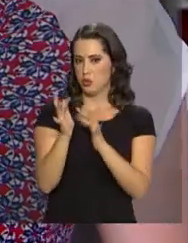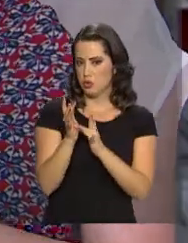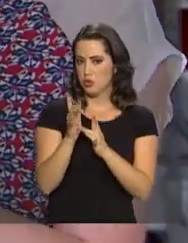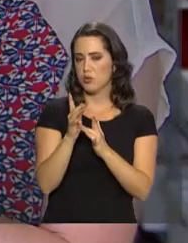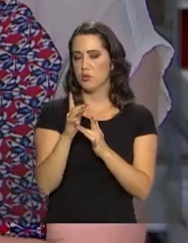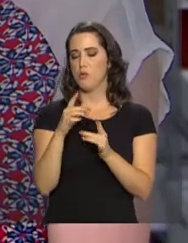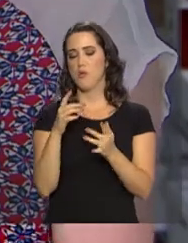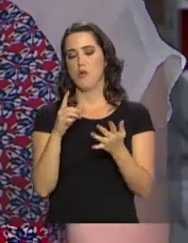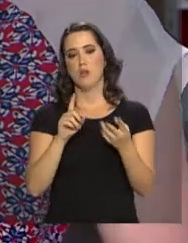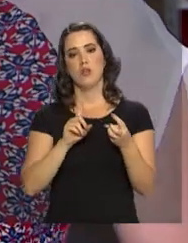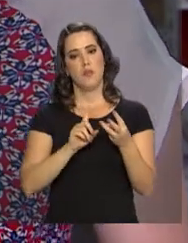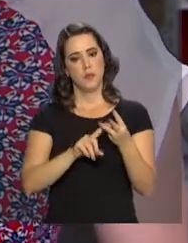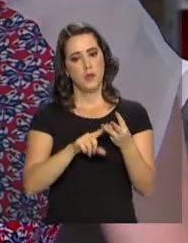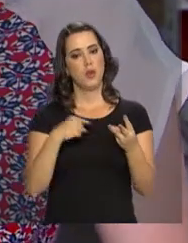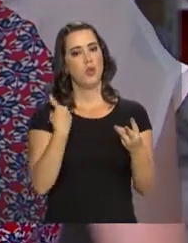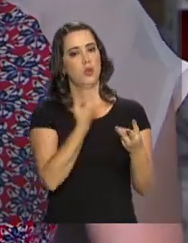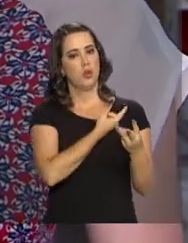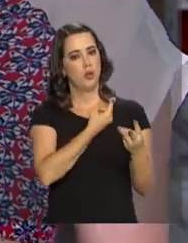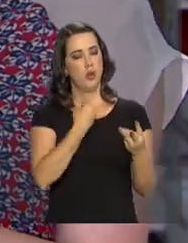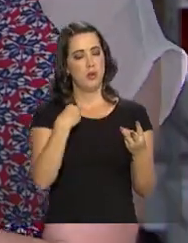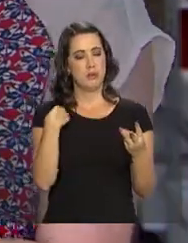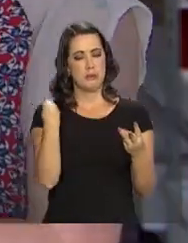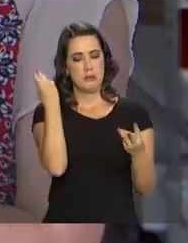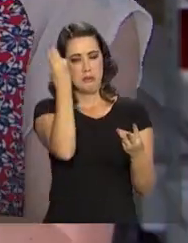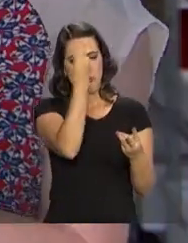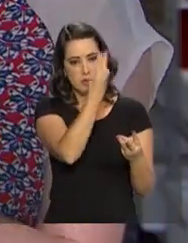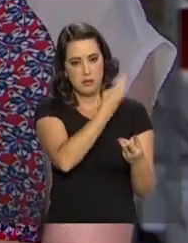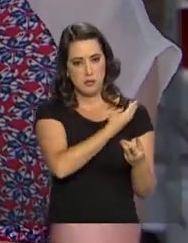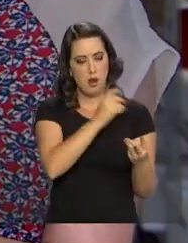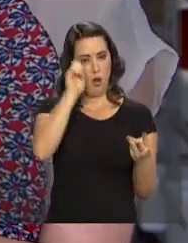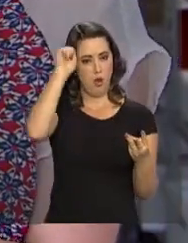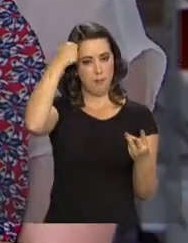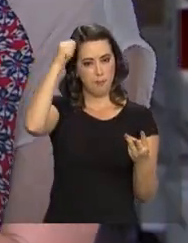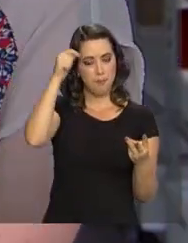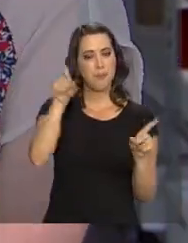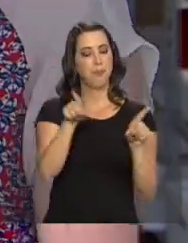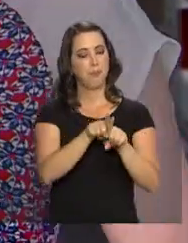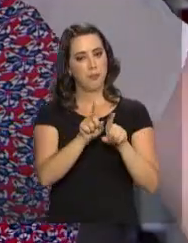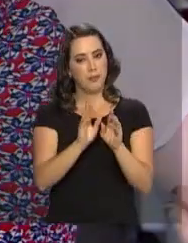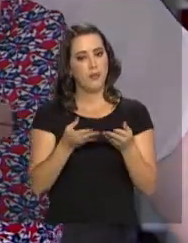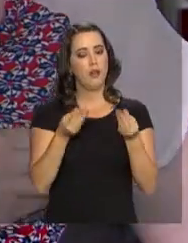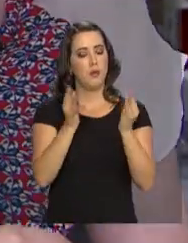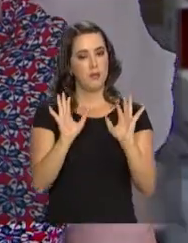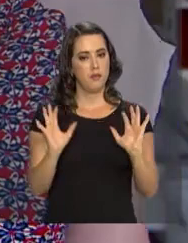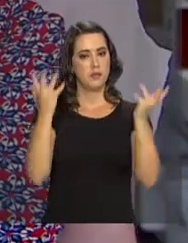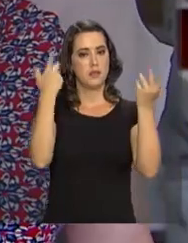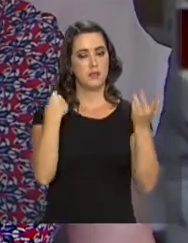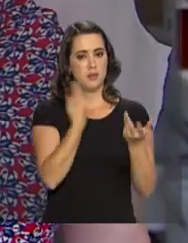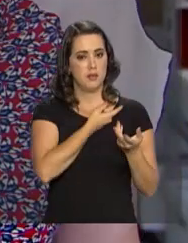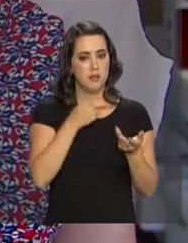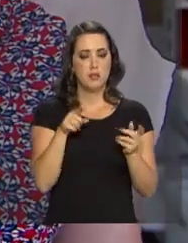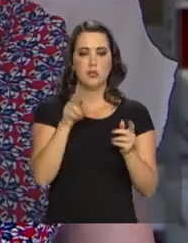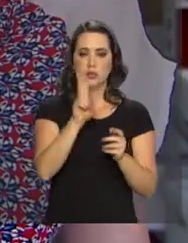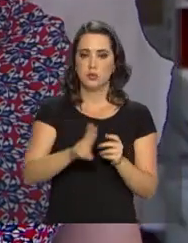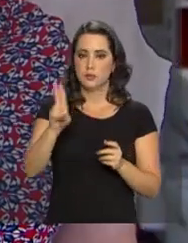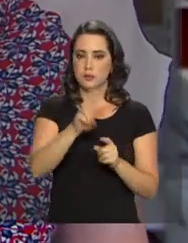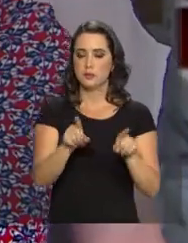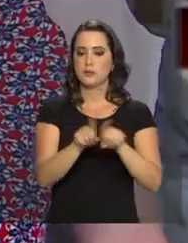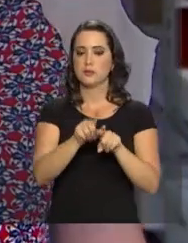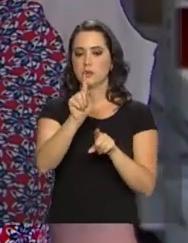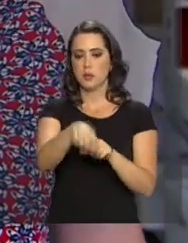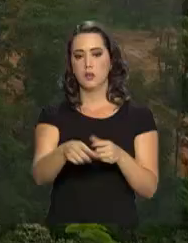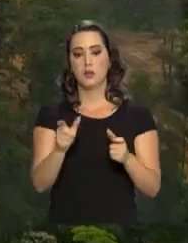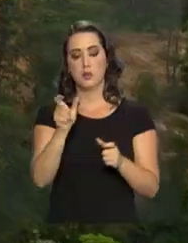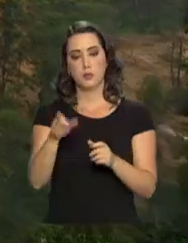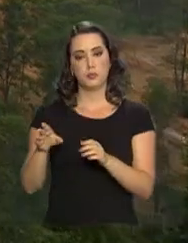Aparecida, no dia 12, também foi celebrada lá. Então, a gente, né, fornece a estrutura necessária para que a comunidade se dirija à área de origem para